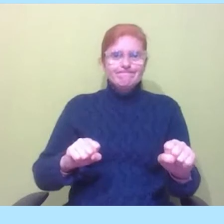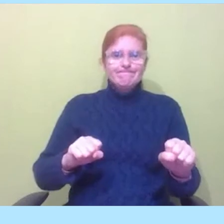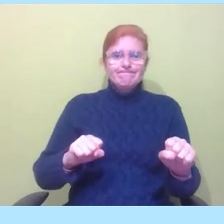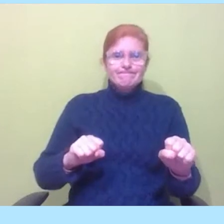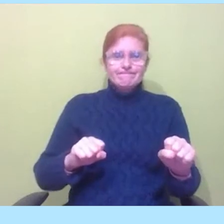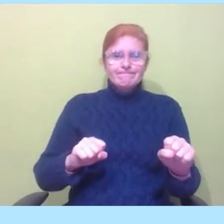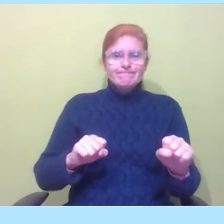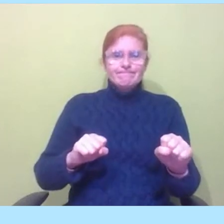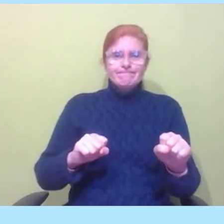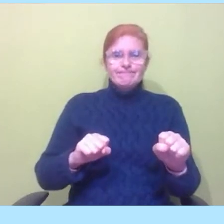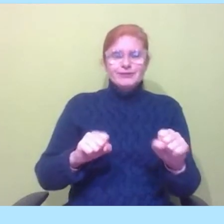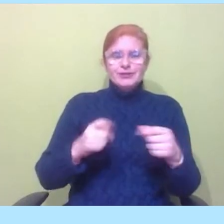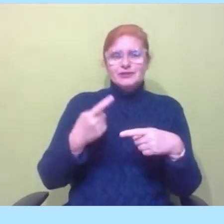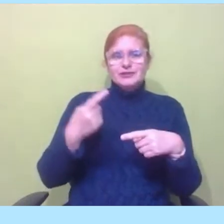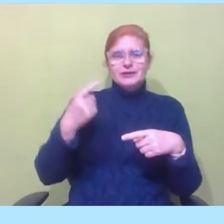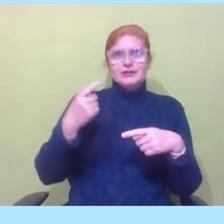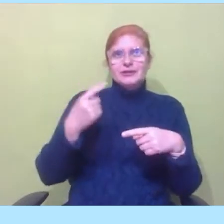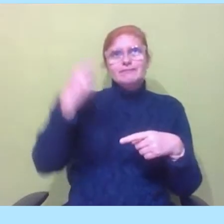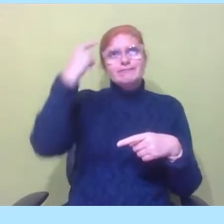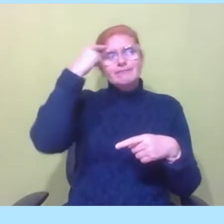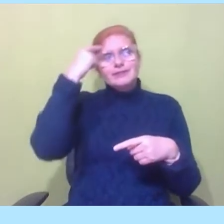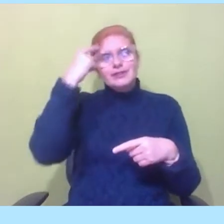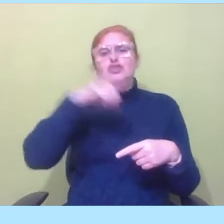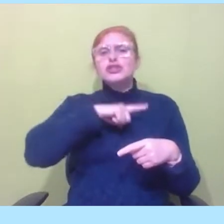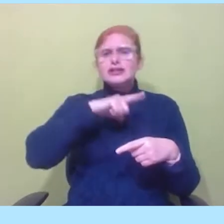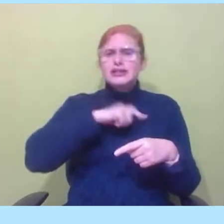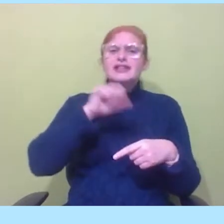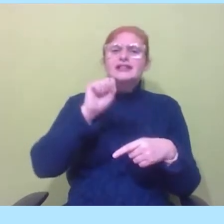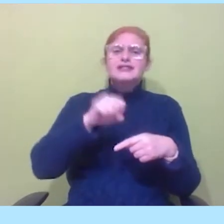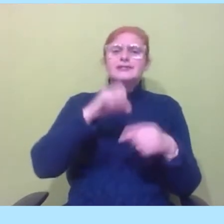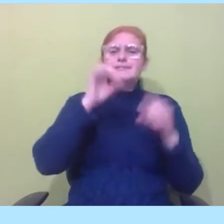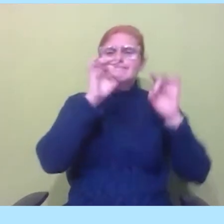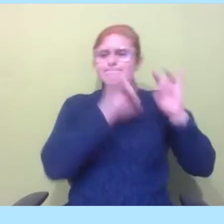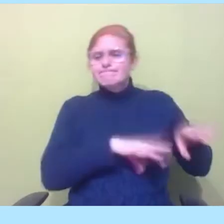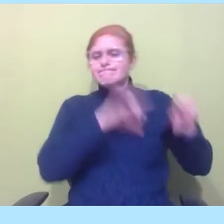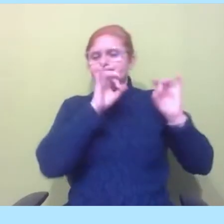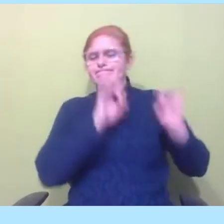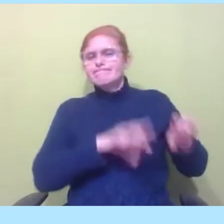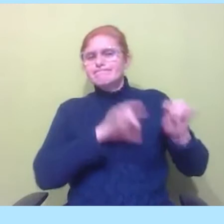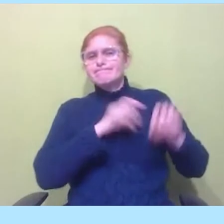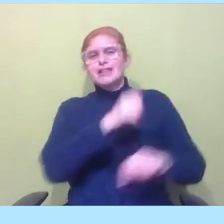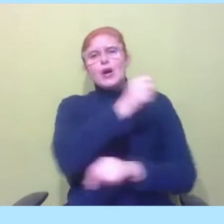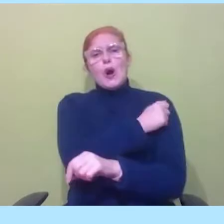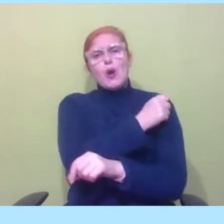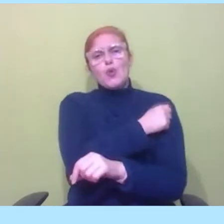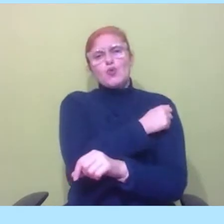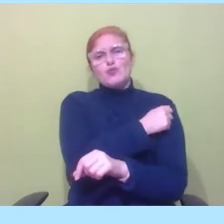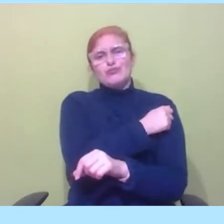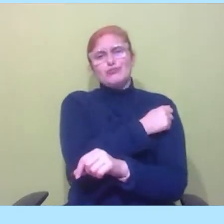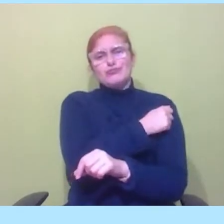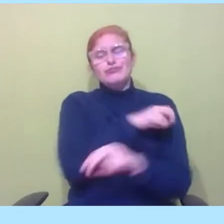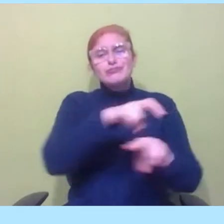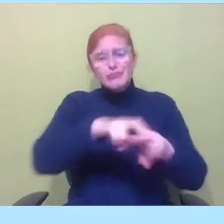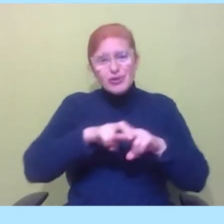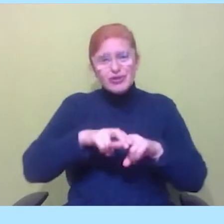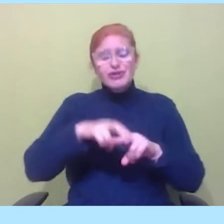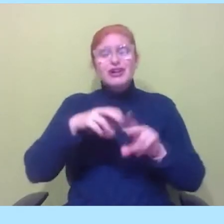imaginar a evasão escolar que existe nesse momento por conta dessas plataformas. E aí a gente tem que